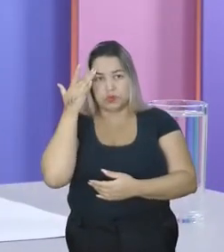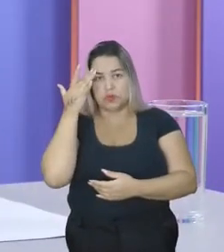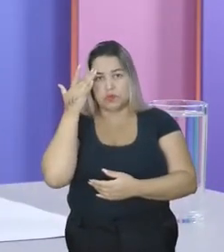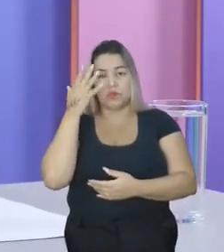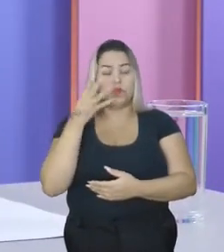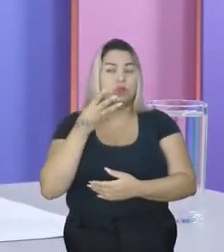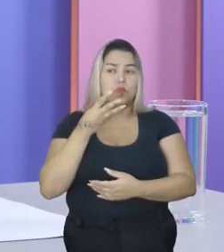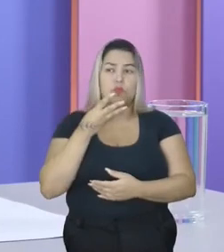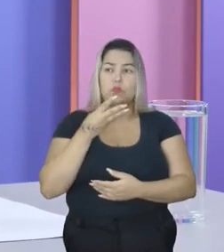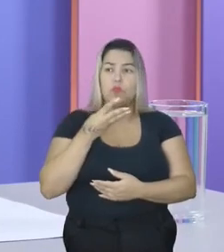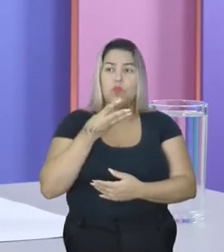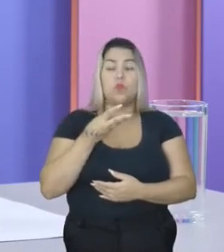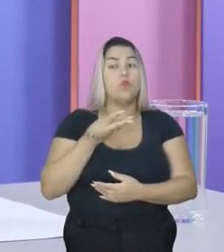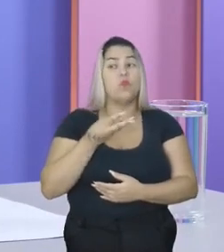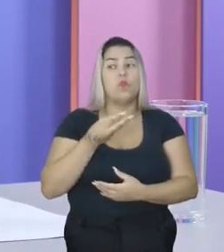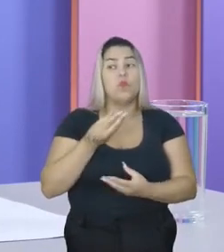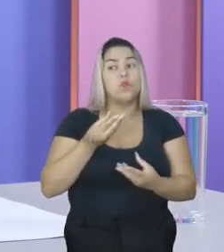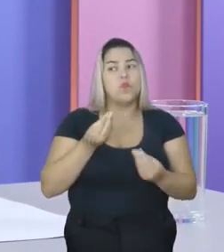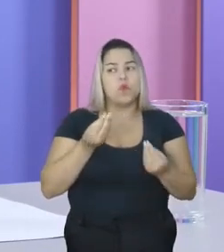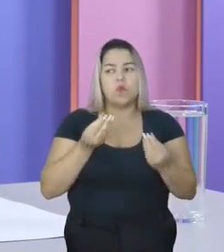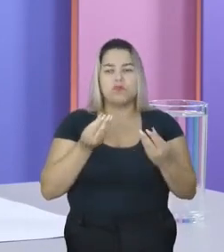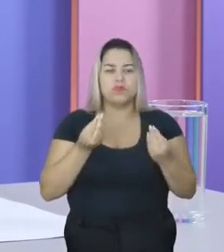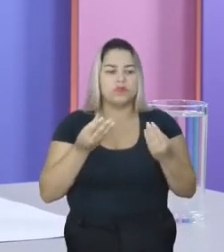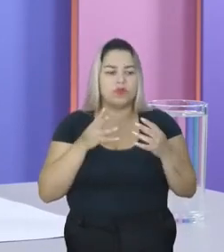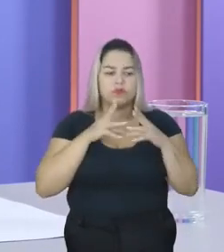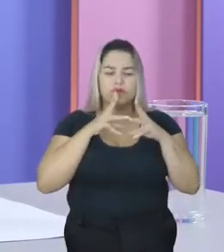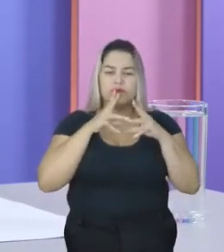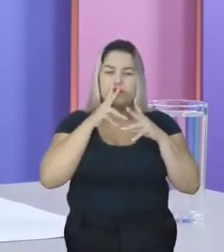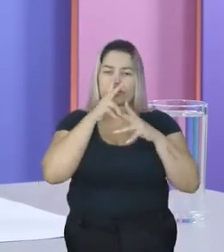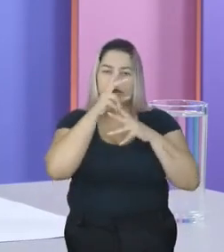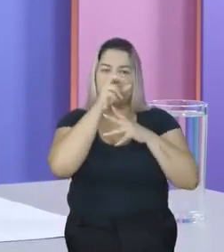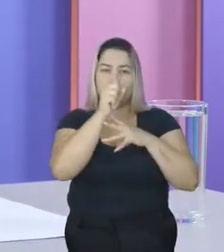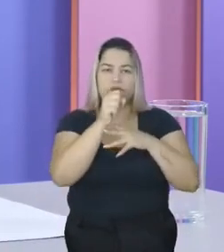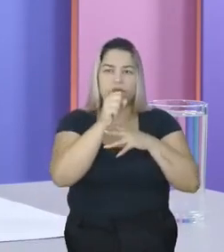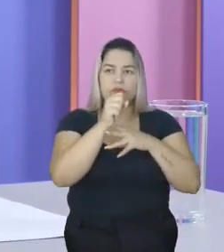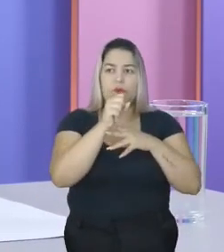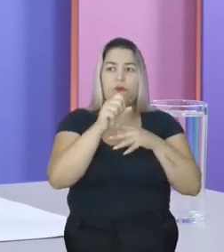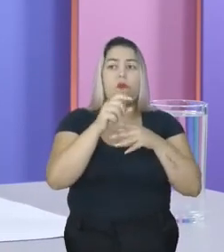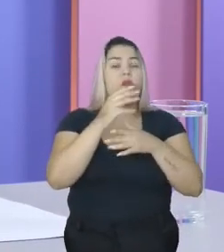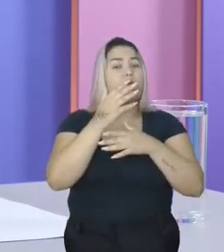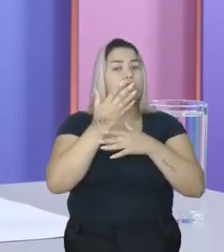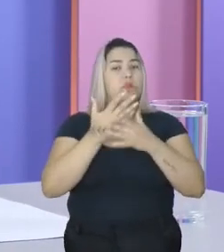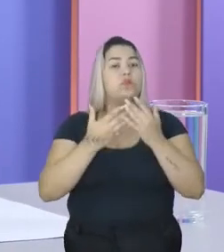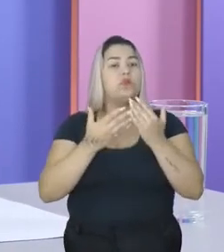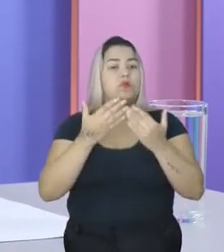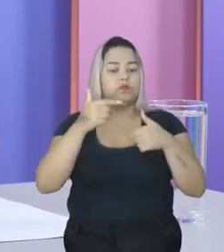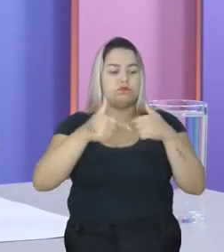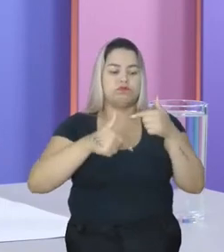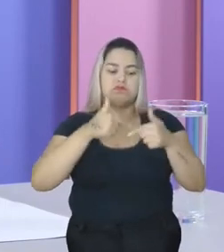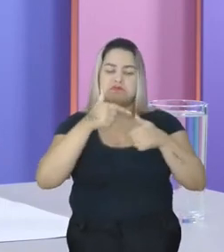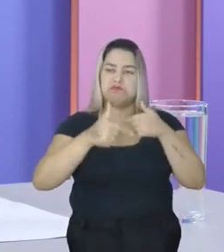muita força produtiva, né? Uma mão de obra